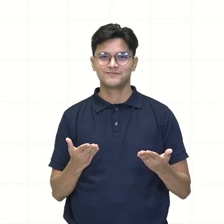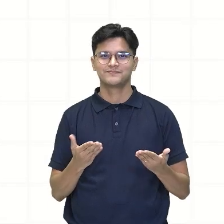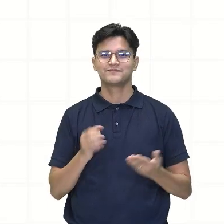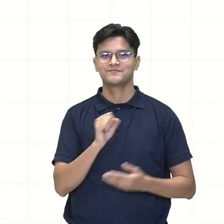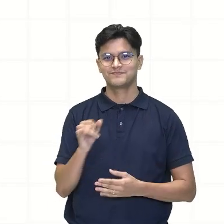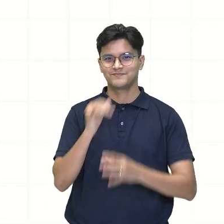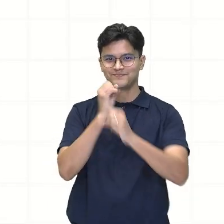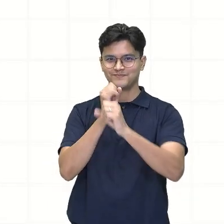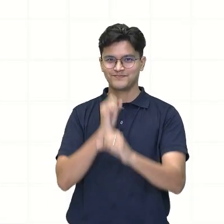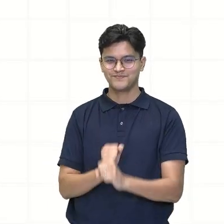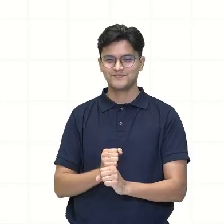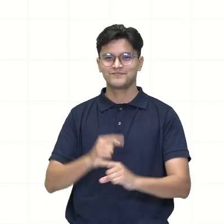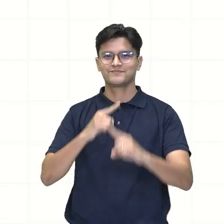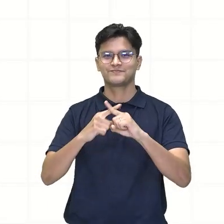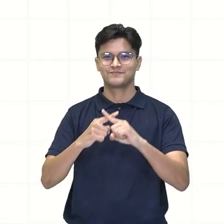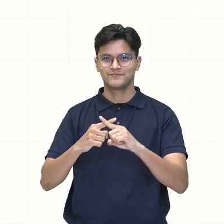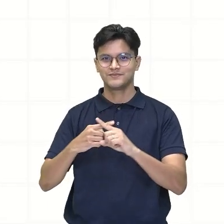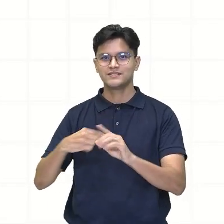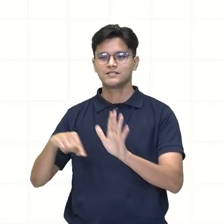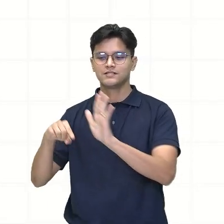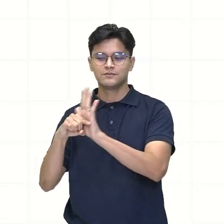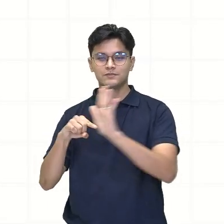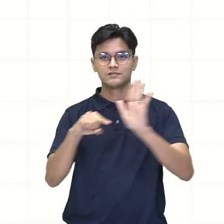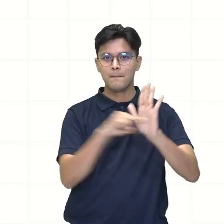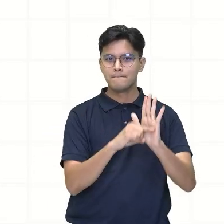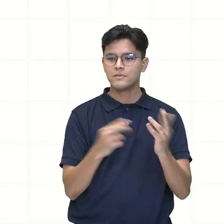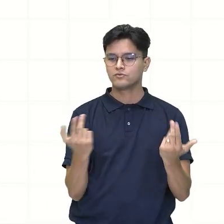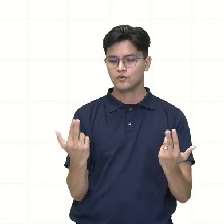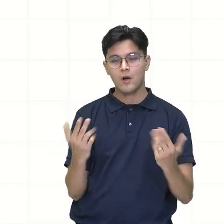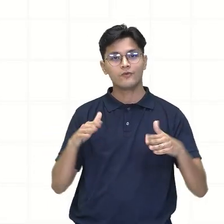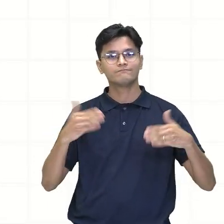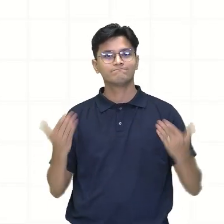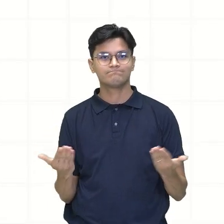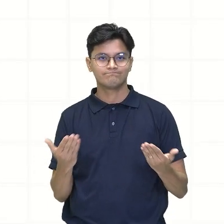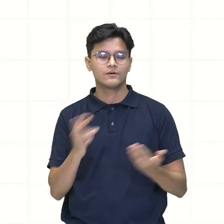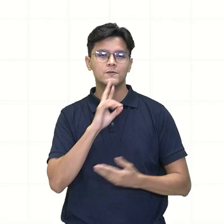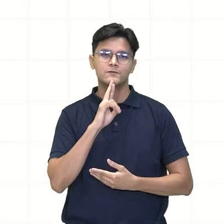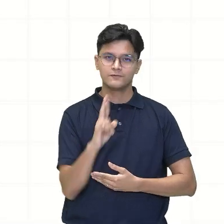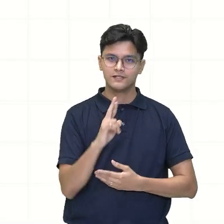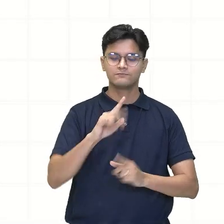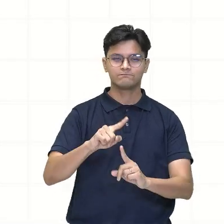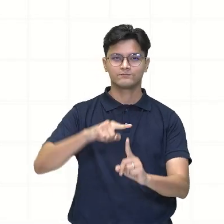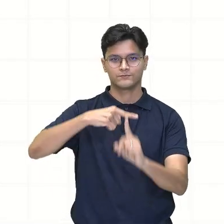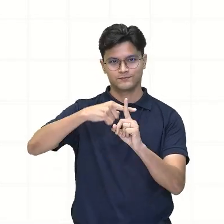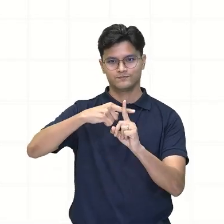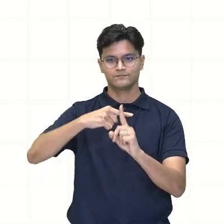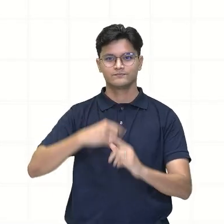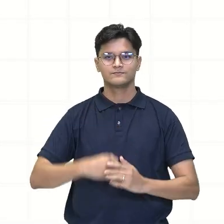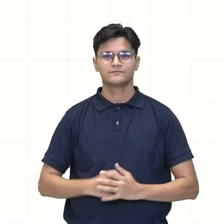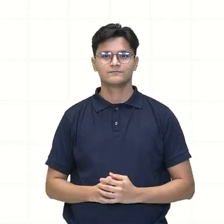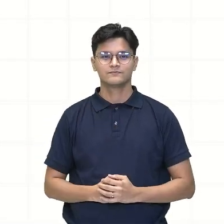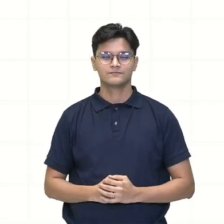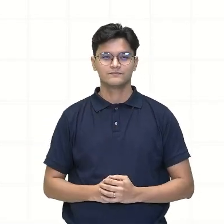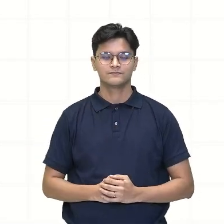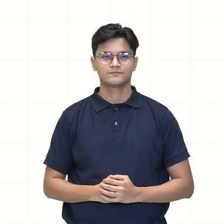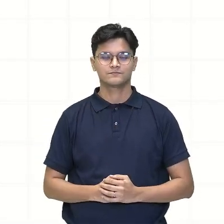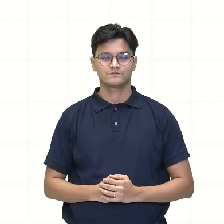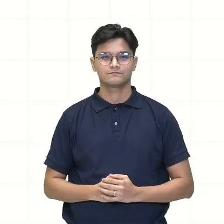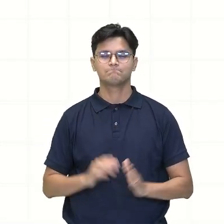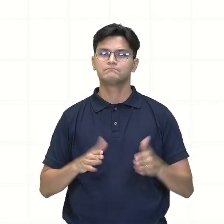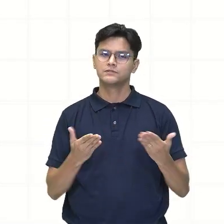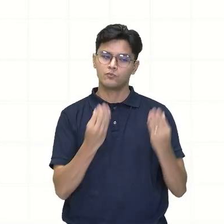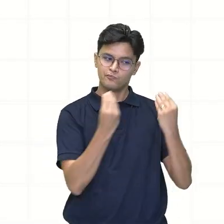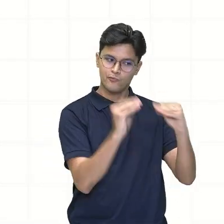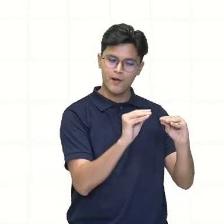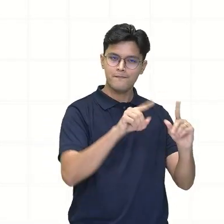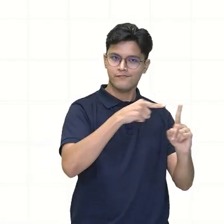dois números com sinais iguais, o resultado vai ser positivo. Então, vai ser mais. E